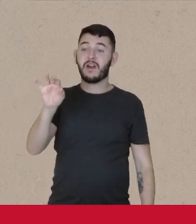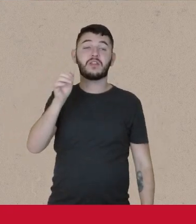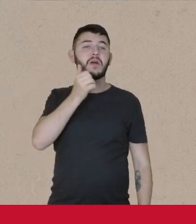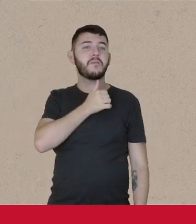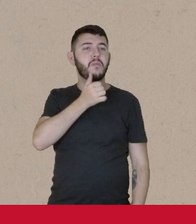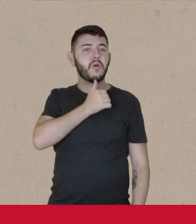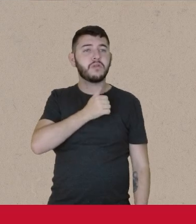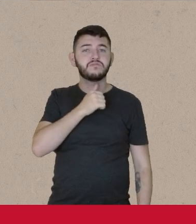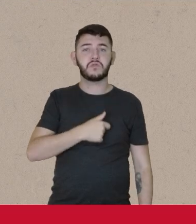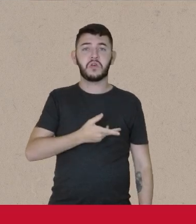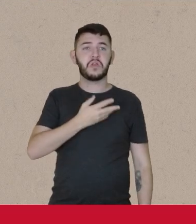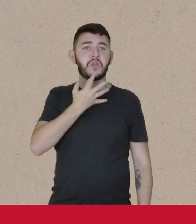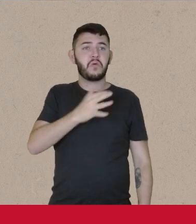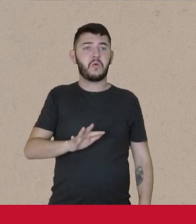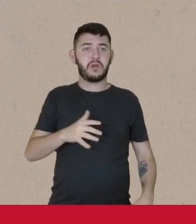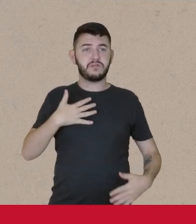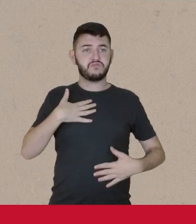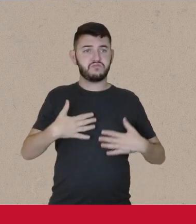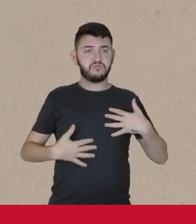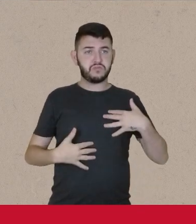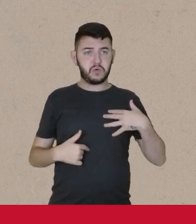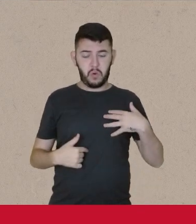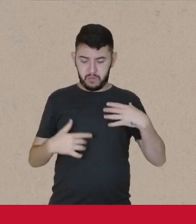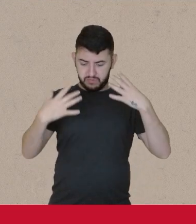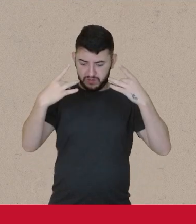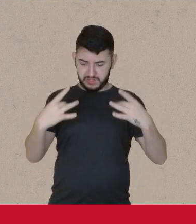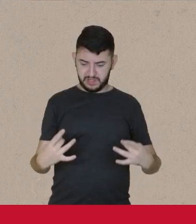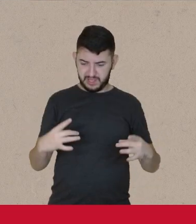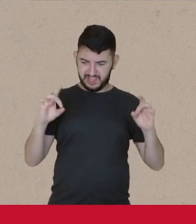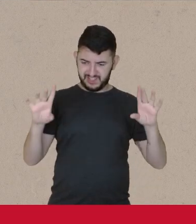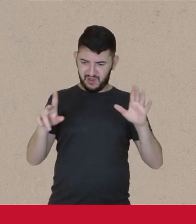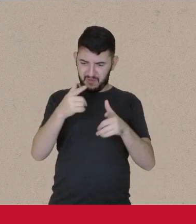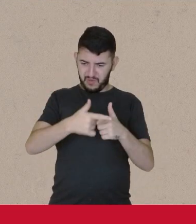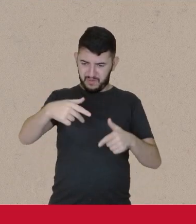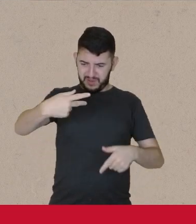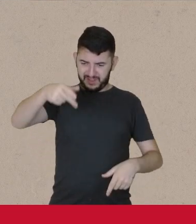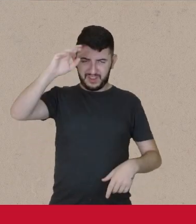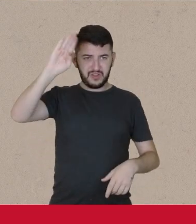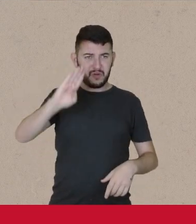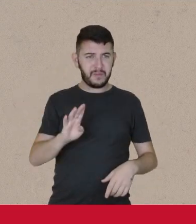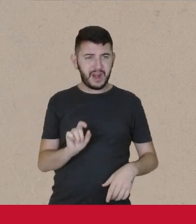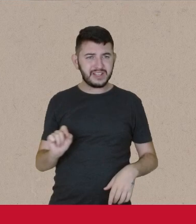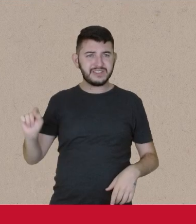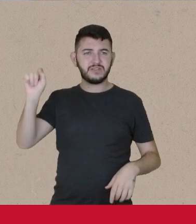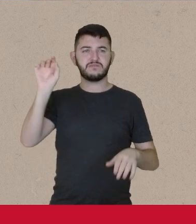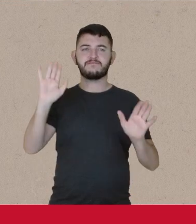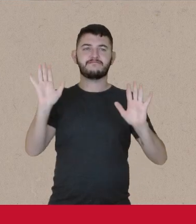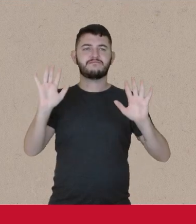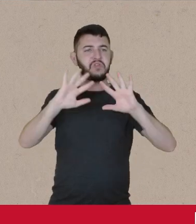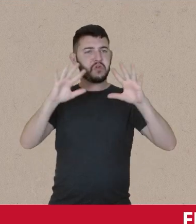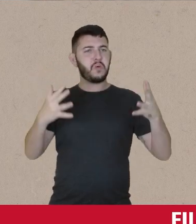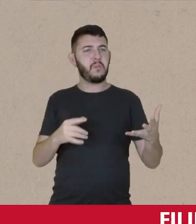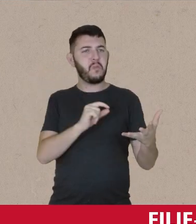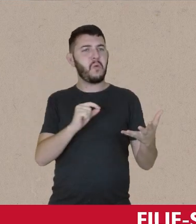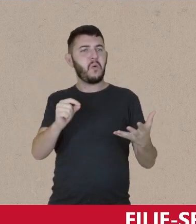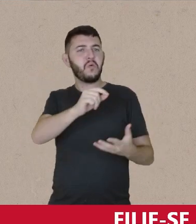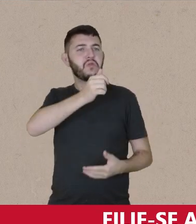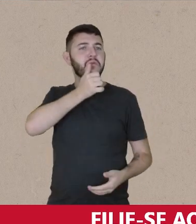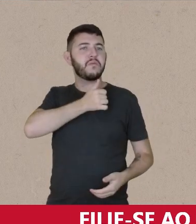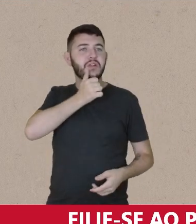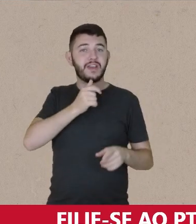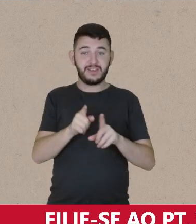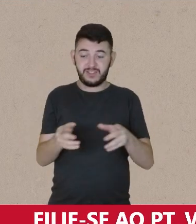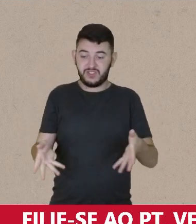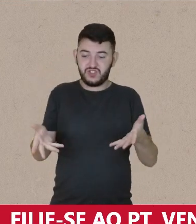não conhecer o próprio corpo. Isso aí não é um problema somente da mulher no Brasil, mas no mundo inteiro. Quando se estimula a mulher a